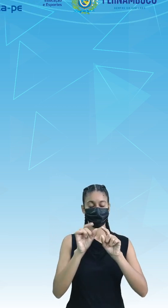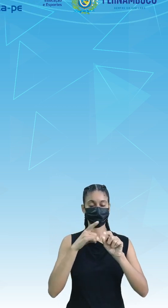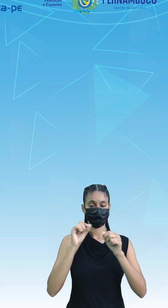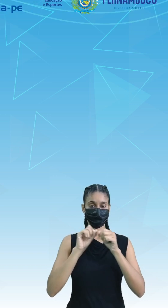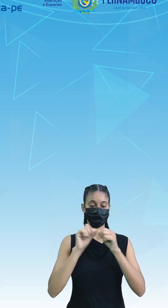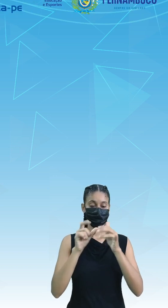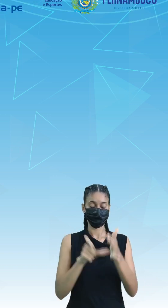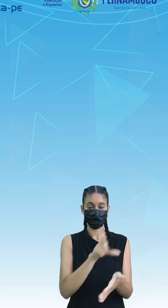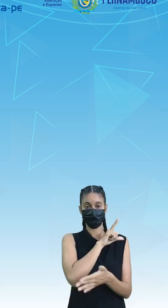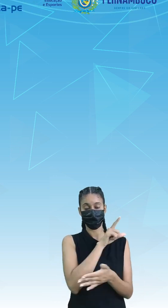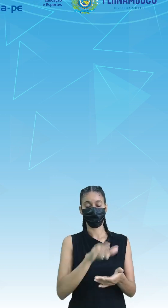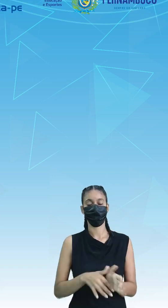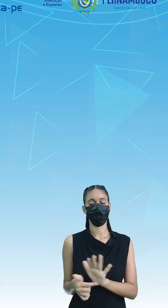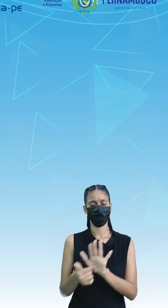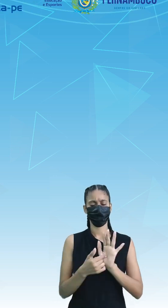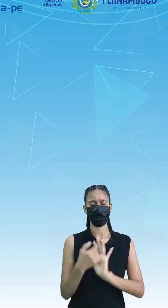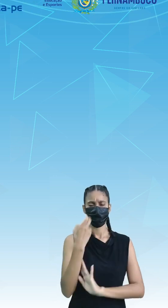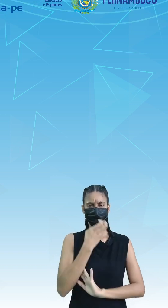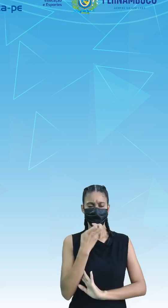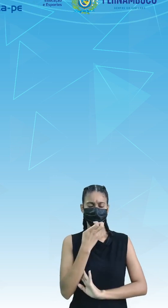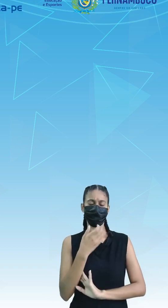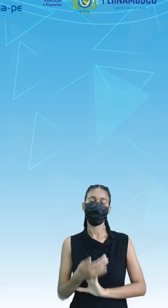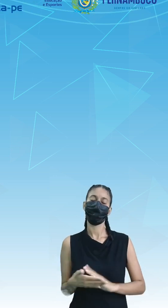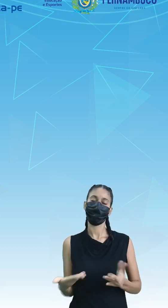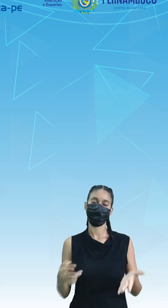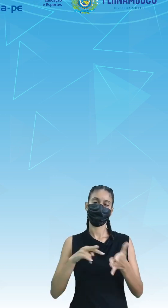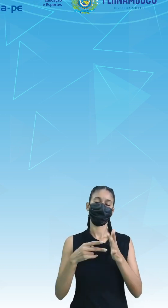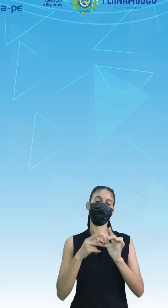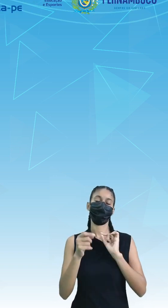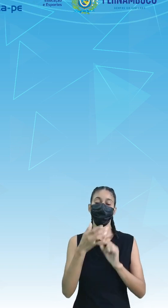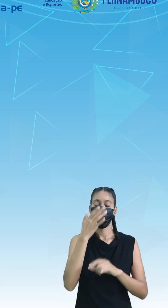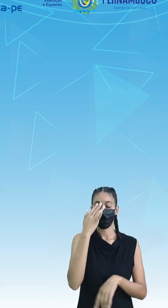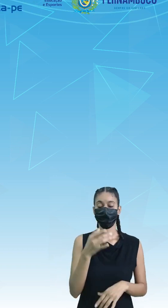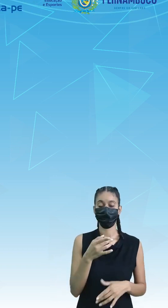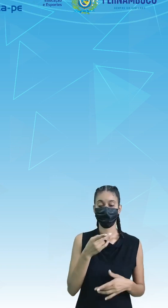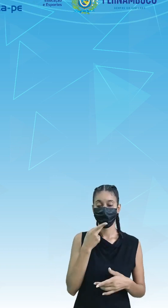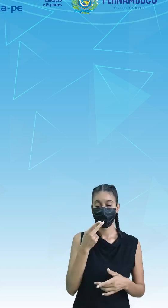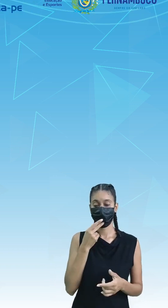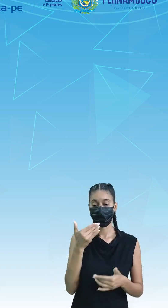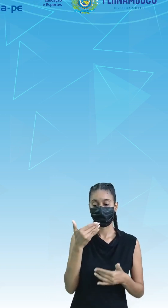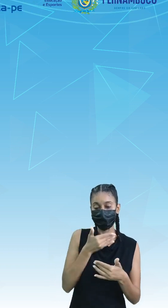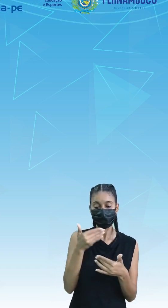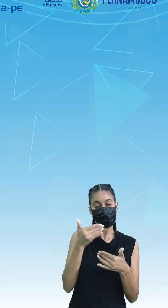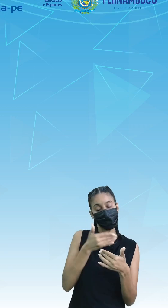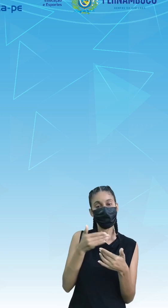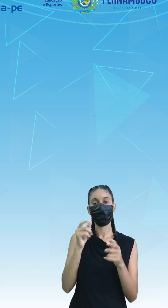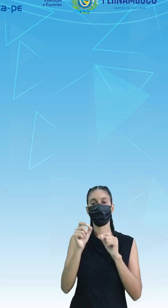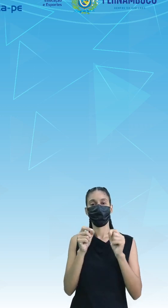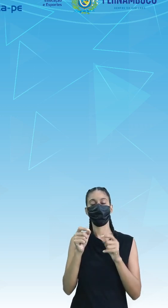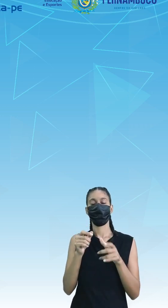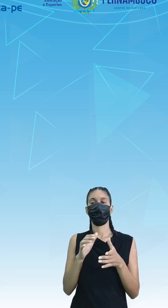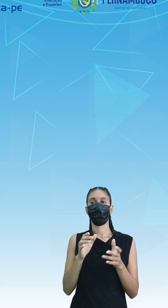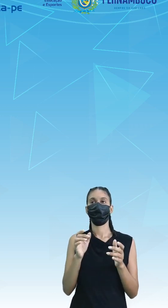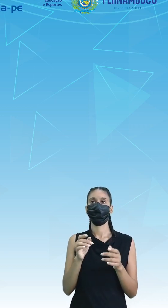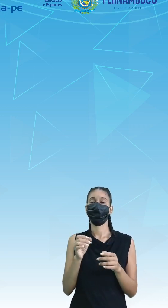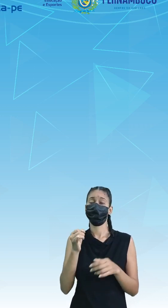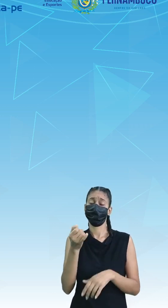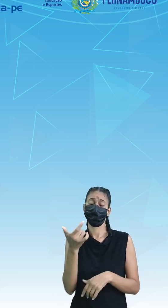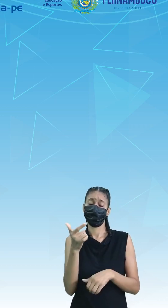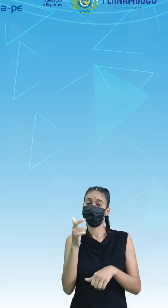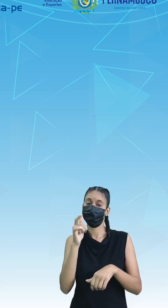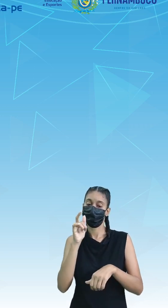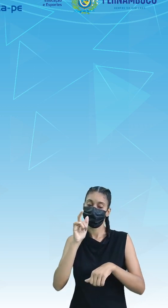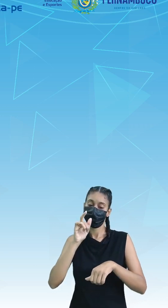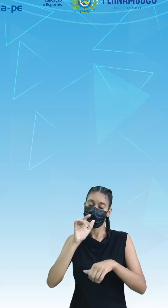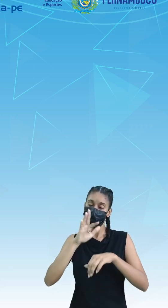da exposição oral. Ou seja, quando uma pessoa gagueja, muitas vezes, fora seja uma patologia,